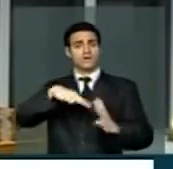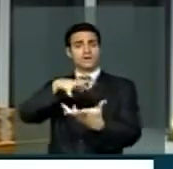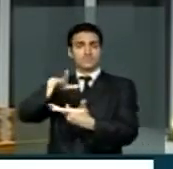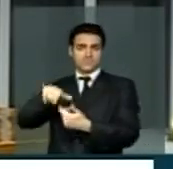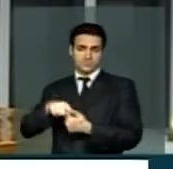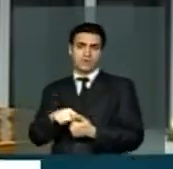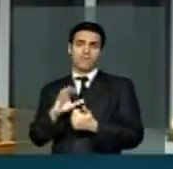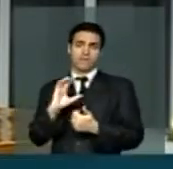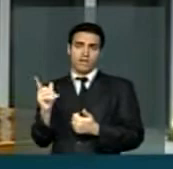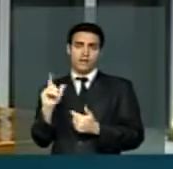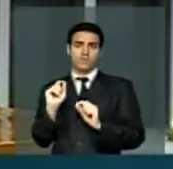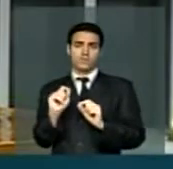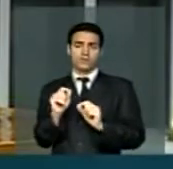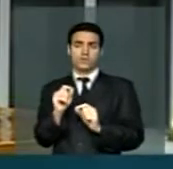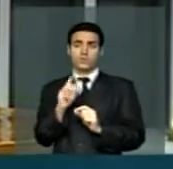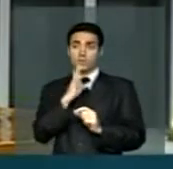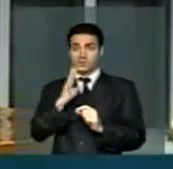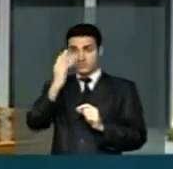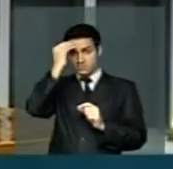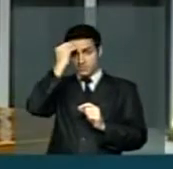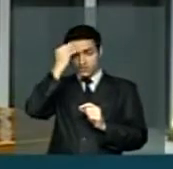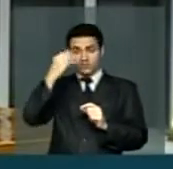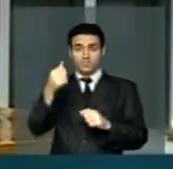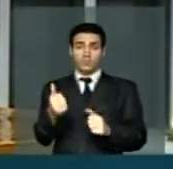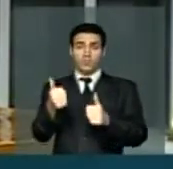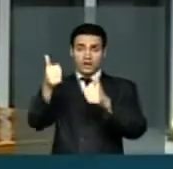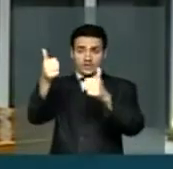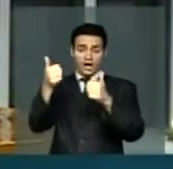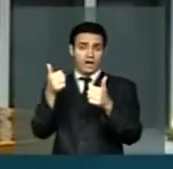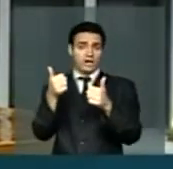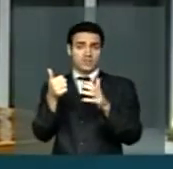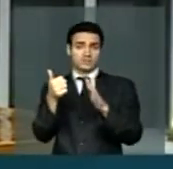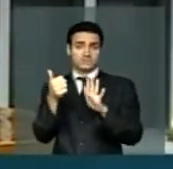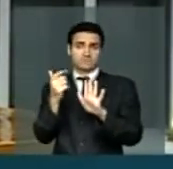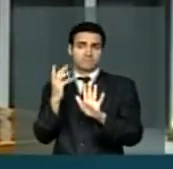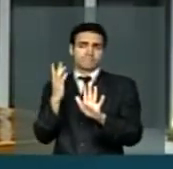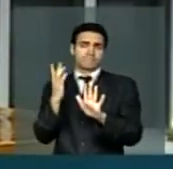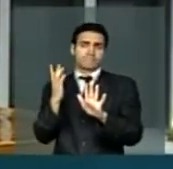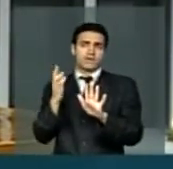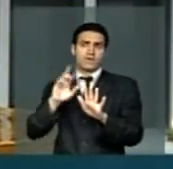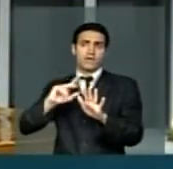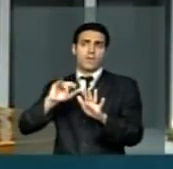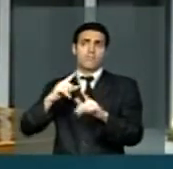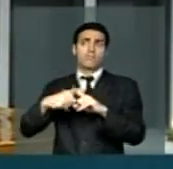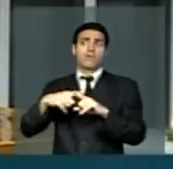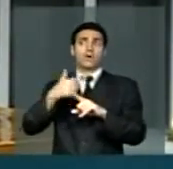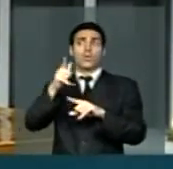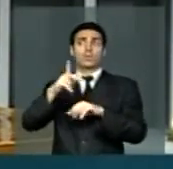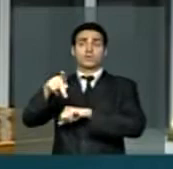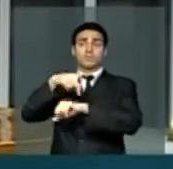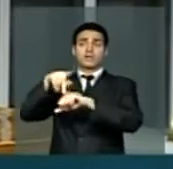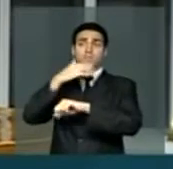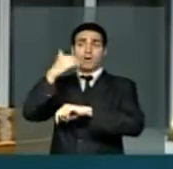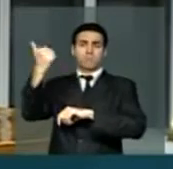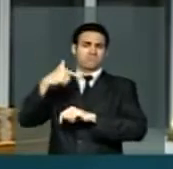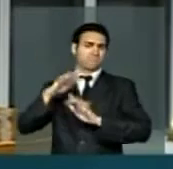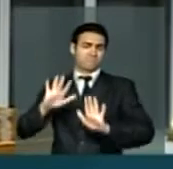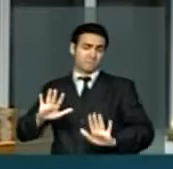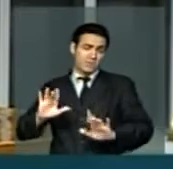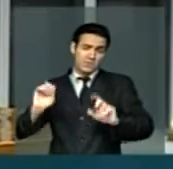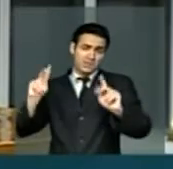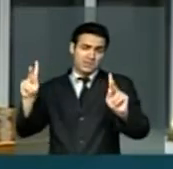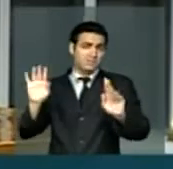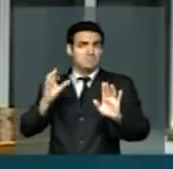internacional, obviamente que o conhecimento e a qualidade não se mede pelas fronteiras que os abrigam, portanto não temos,